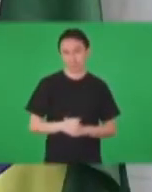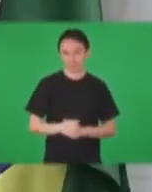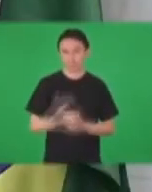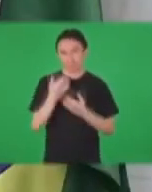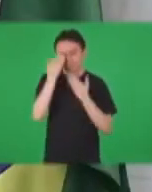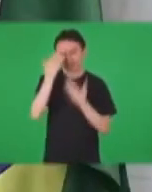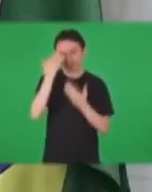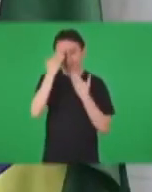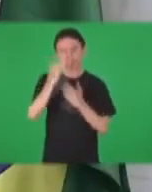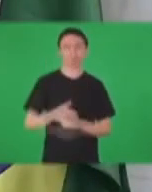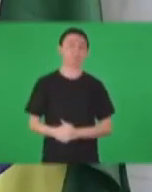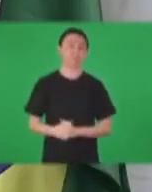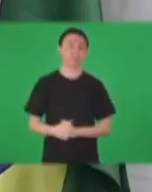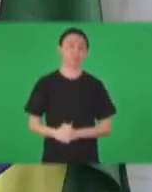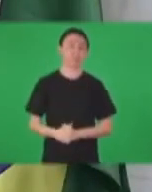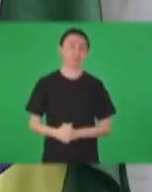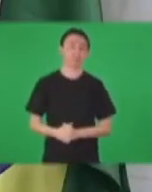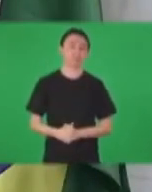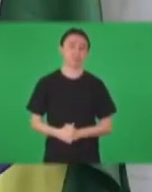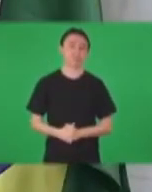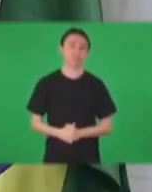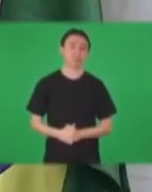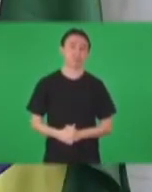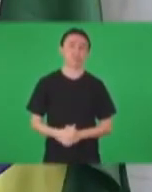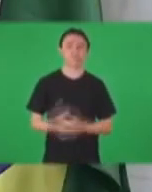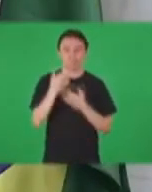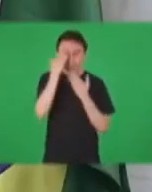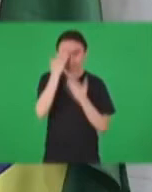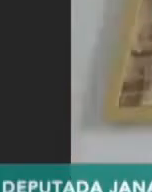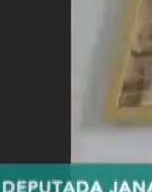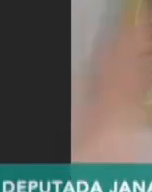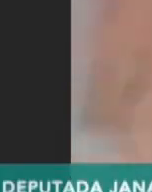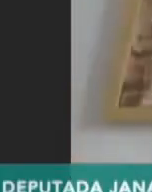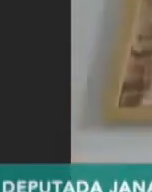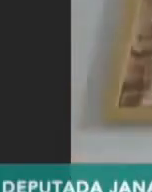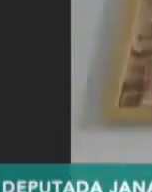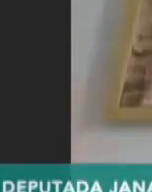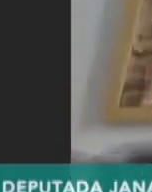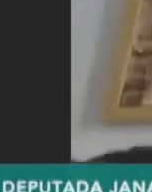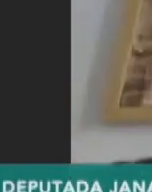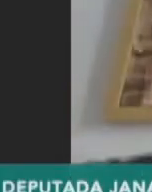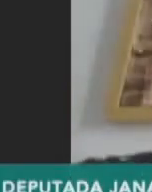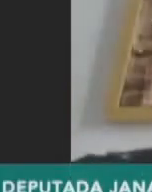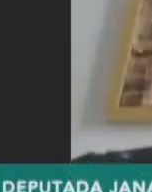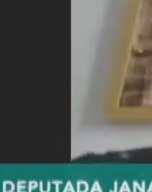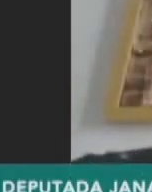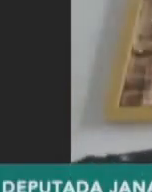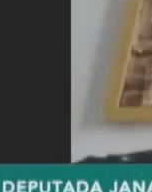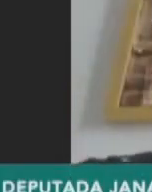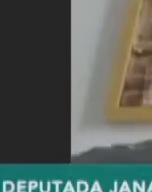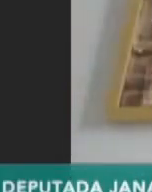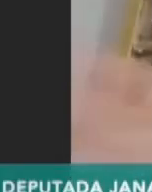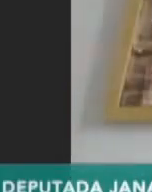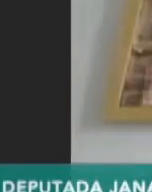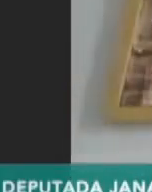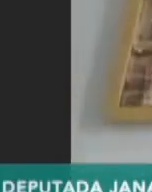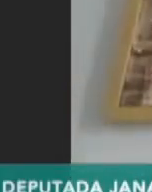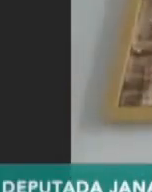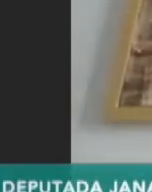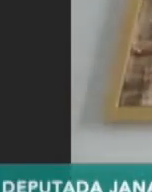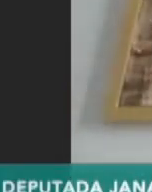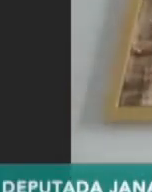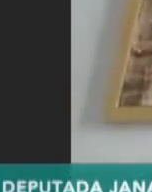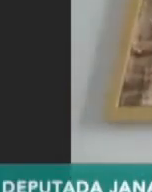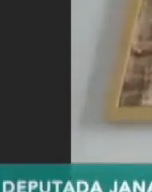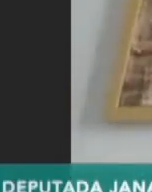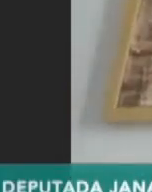sessão, presidida pelo deputado André do Prado, deu início à discussão do projeto. A deputada Janaina Pascoal é contra a aprovação.